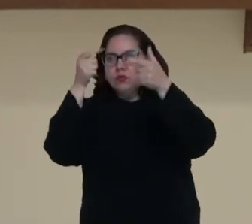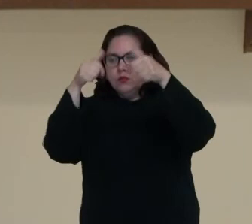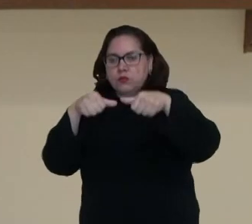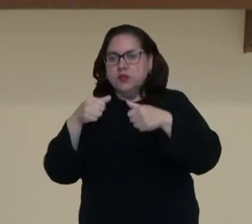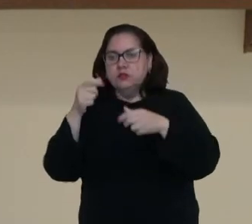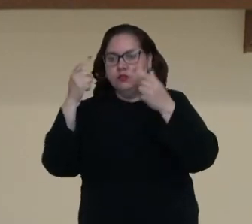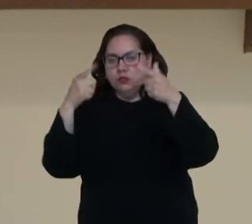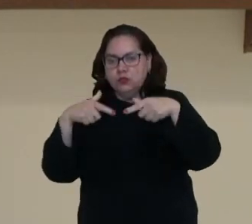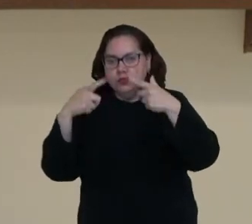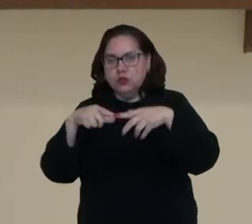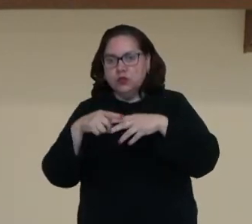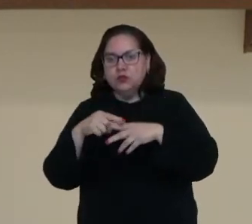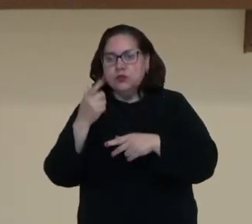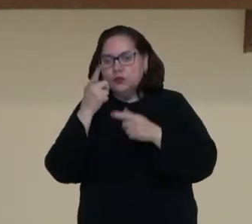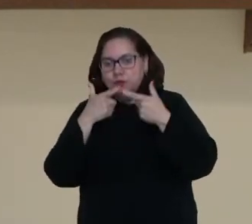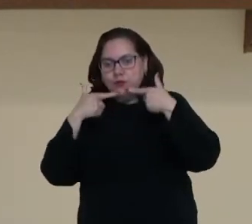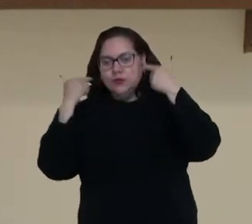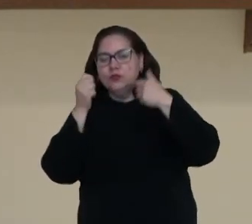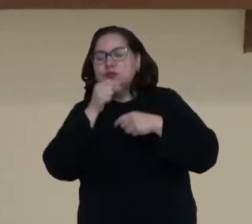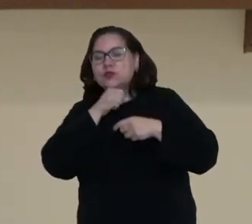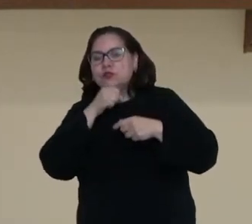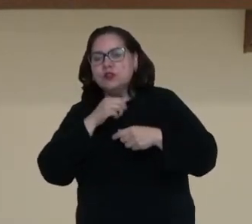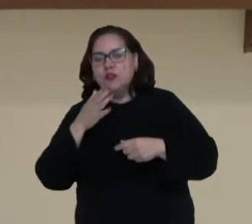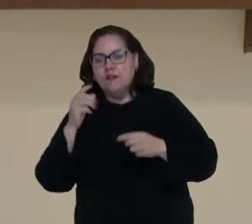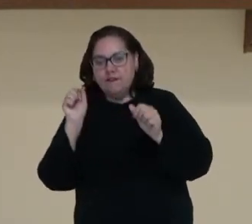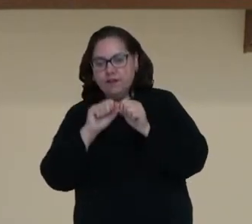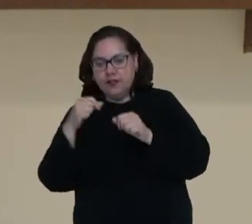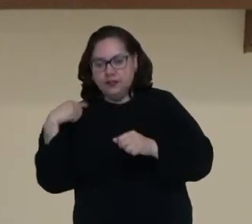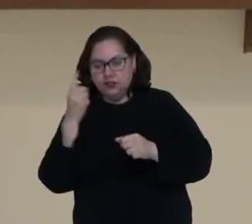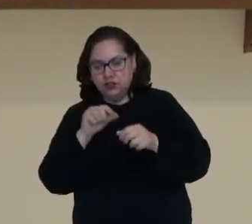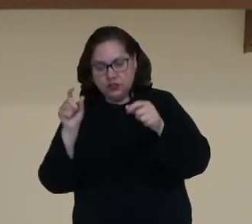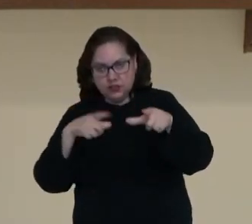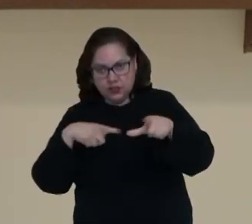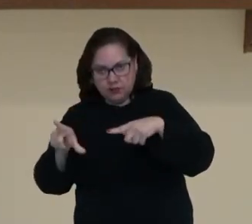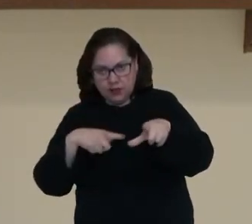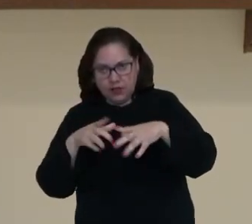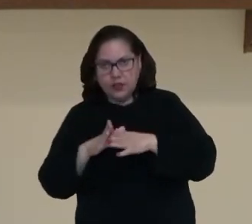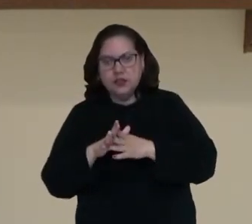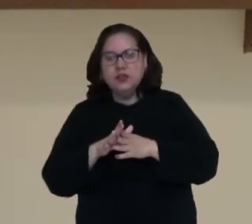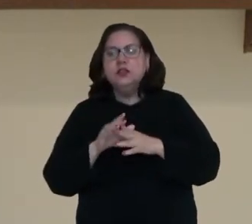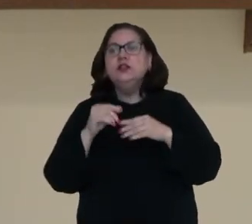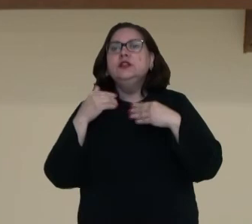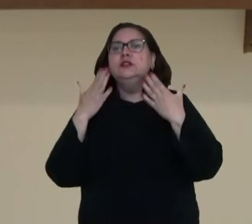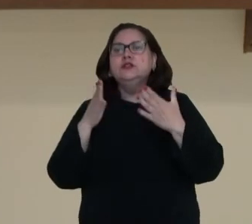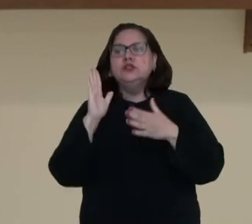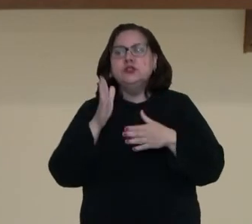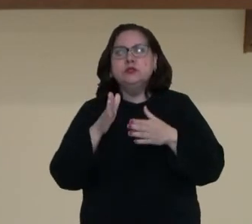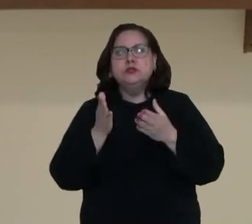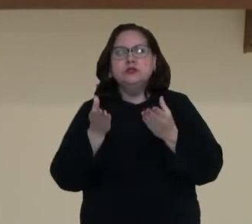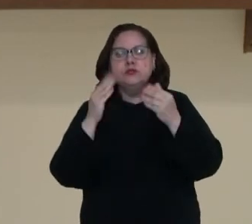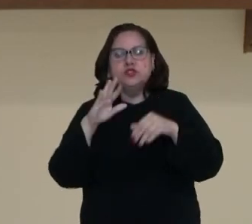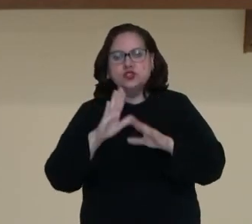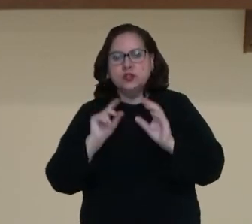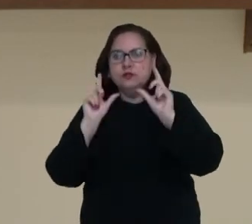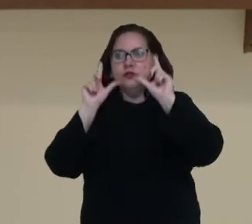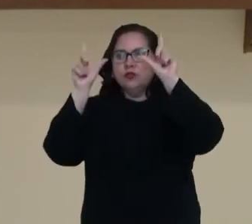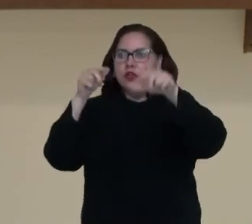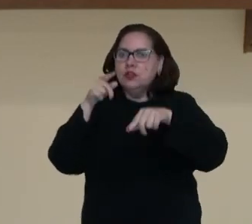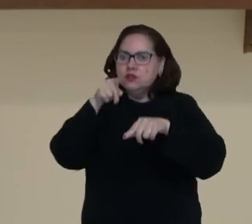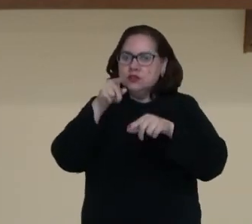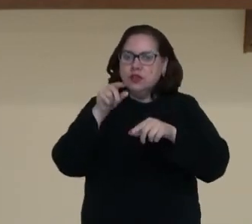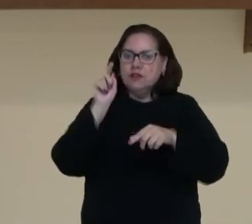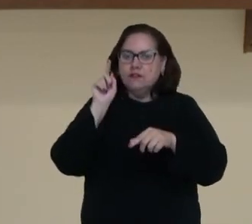mesmo lugar. O sorriso do velhinho faz a gente trabalhar, né? E eu já botei o meu e tu, mas